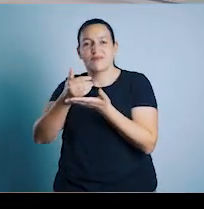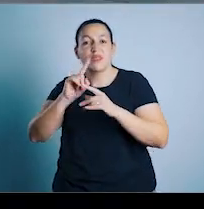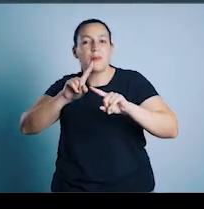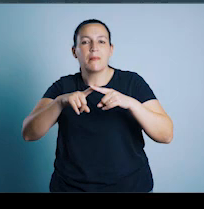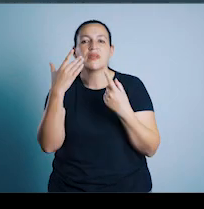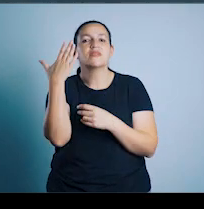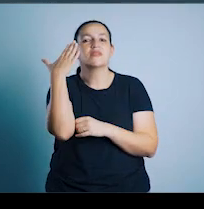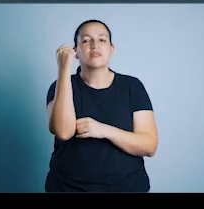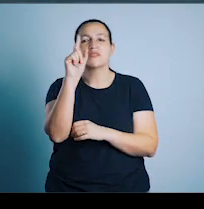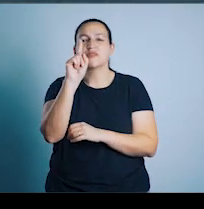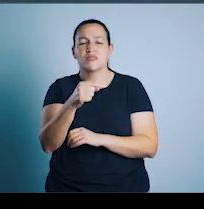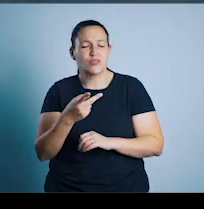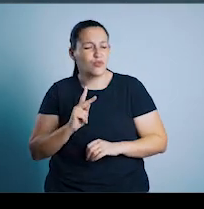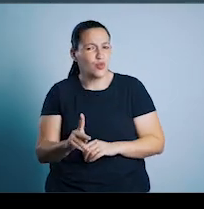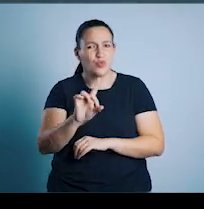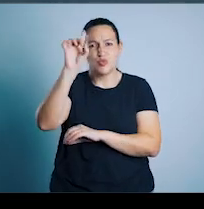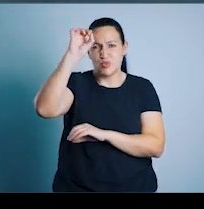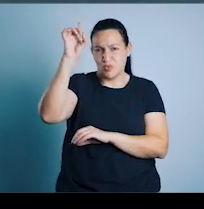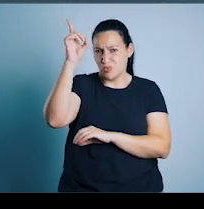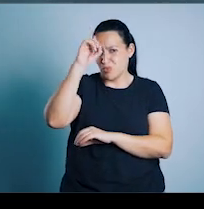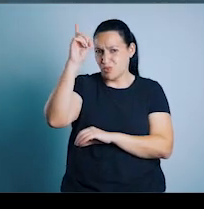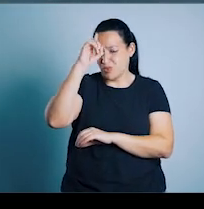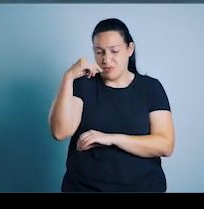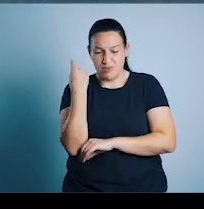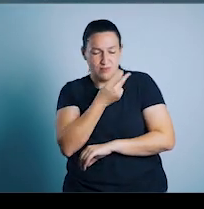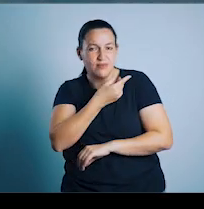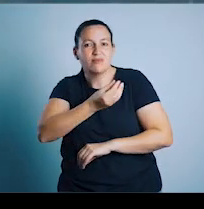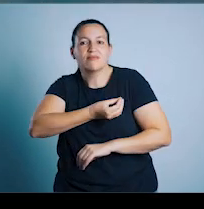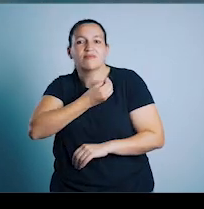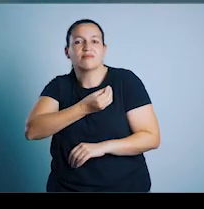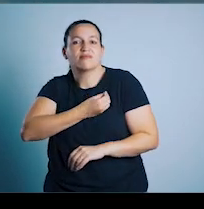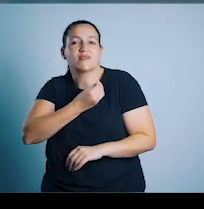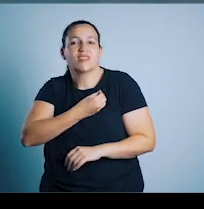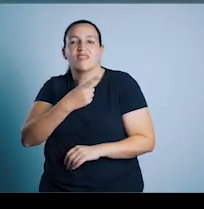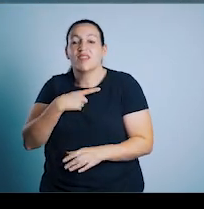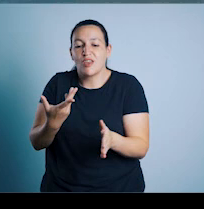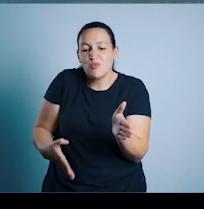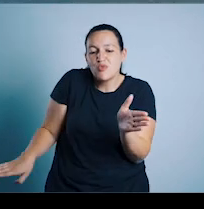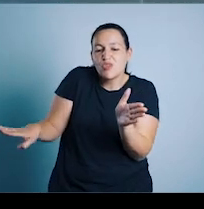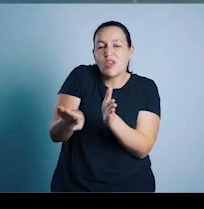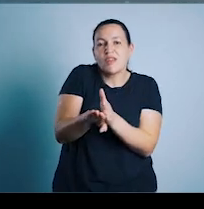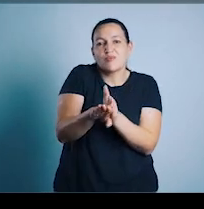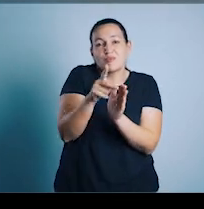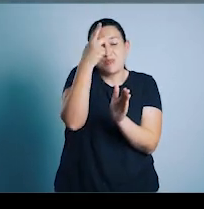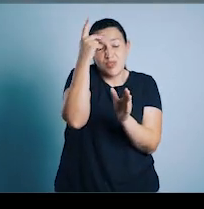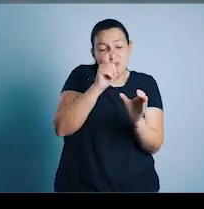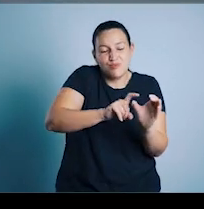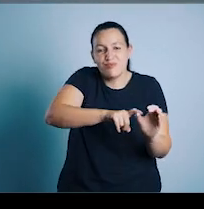traz. Mas sei que em cada dia em nossa vida há uma chegada e